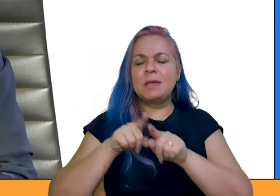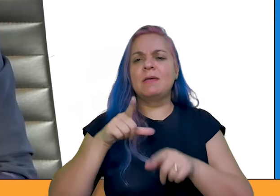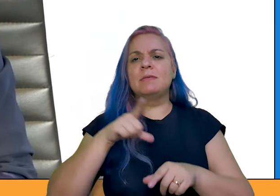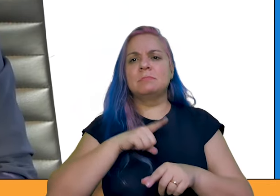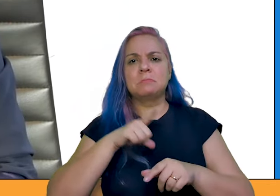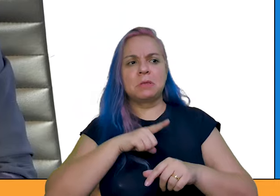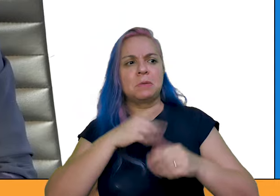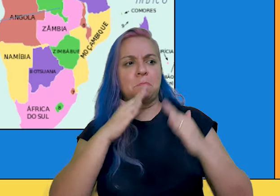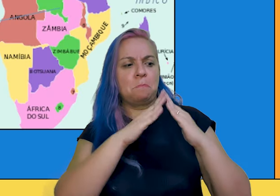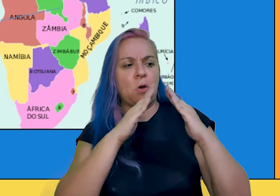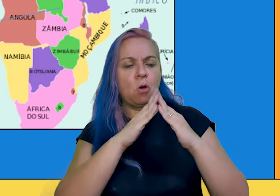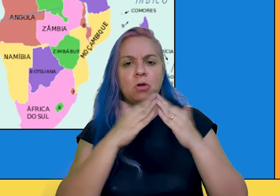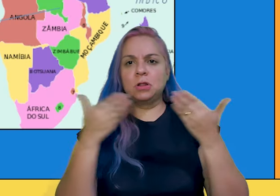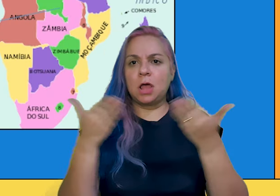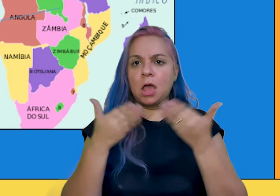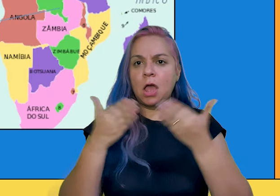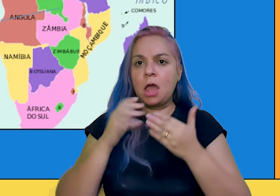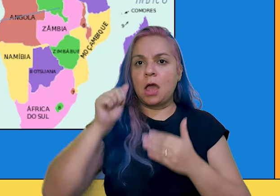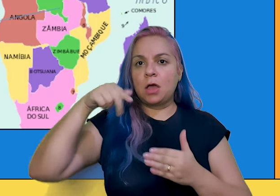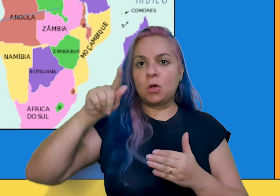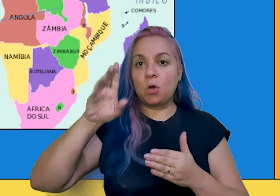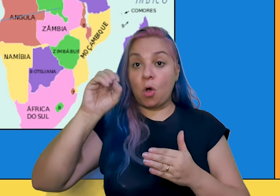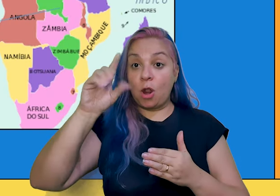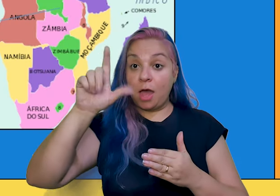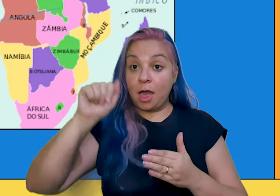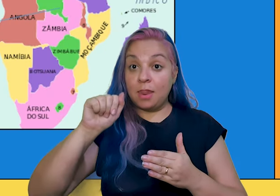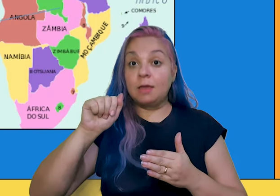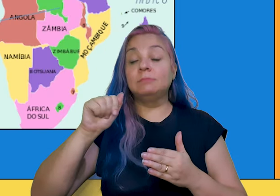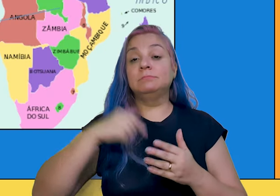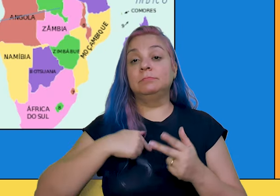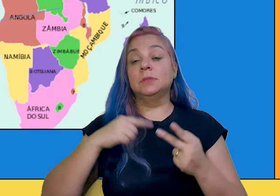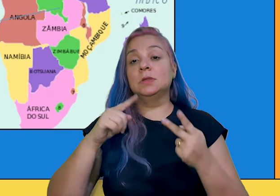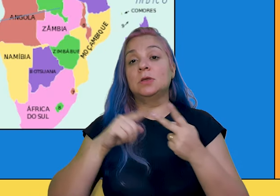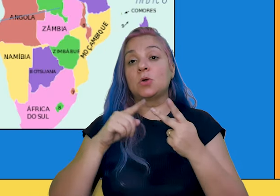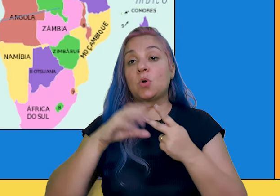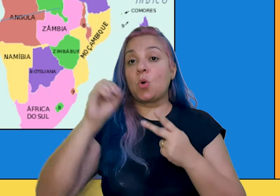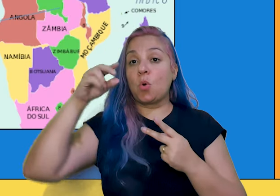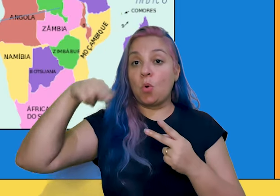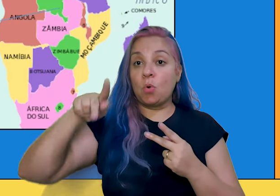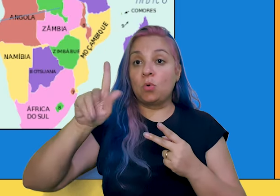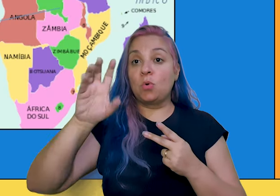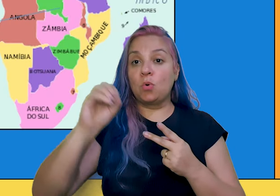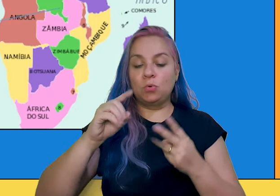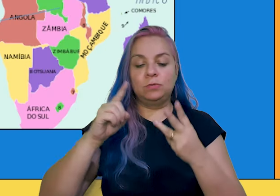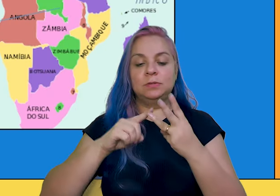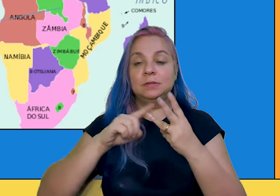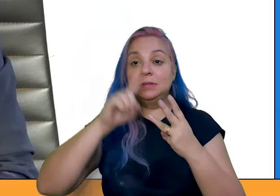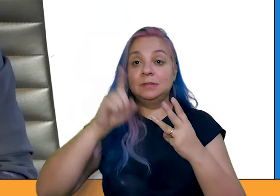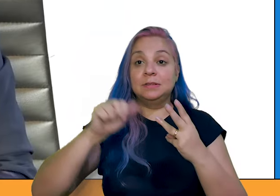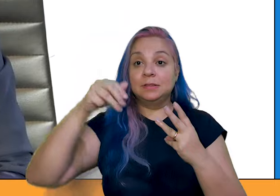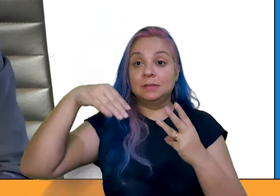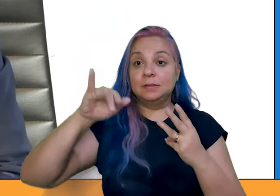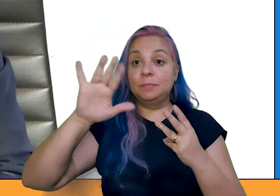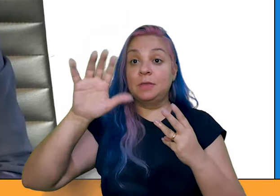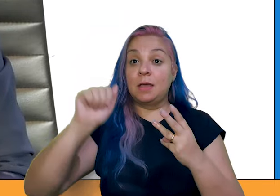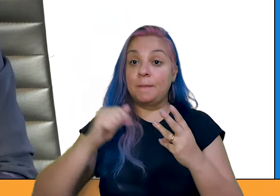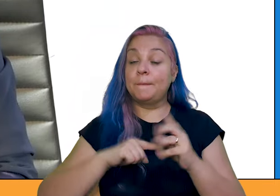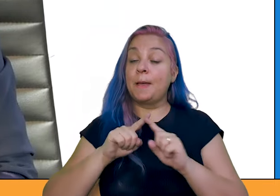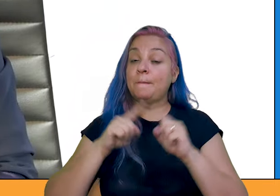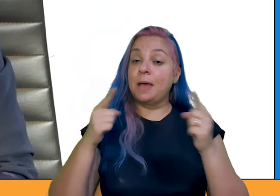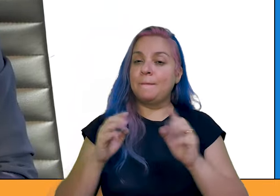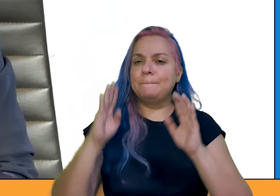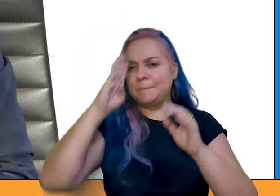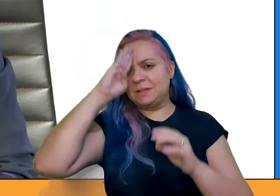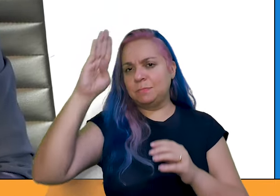escultores, os Tixoque habitam atualmente em Angola, República Mapa Democrática colorido do continente Congo, africano. e também na Zâmbia. O seu lugar de origem,